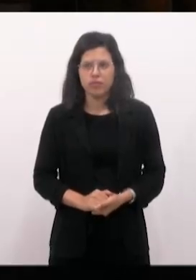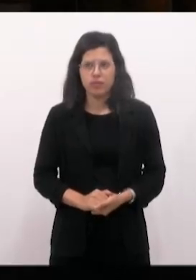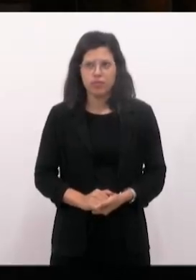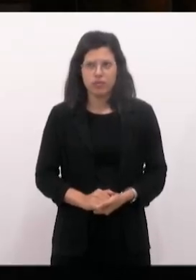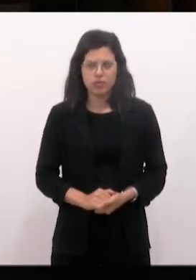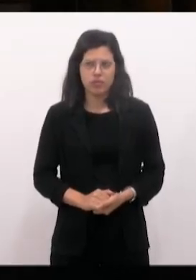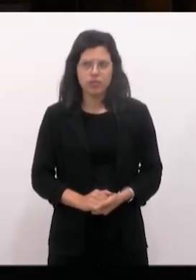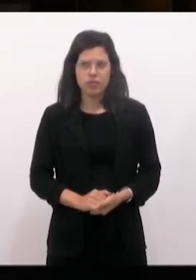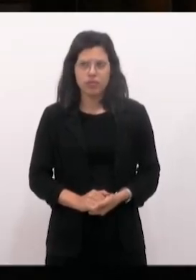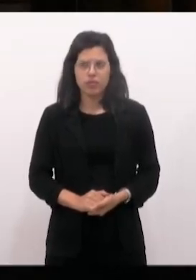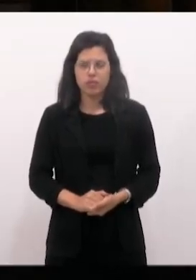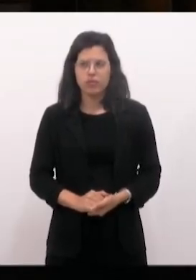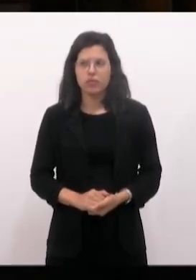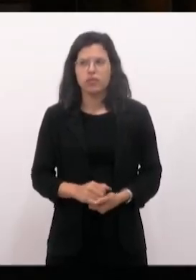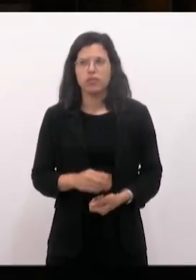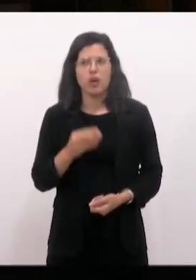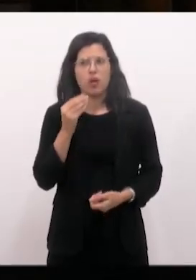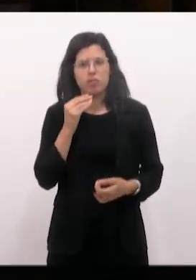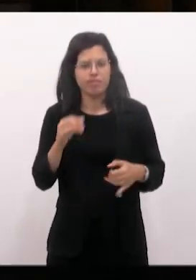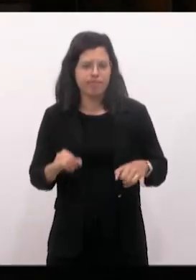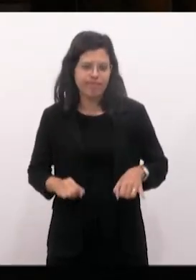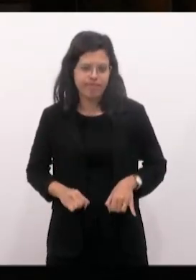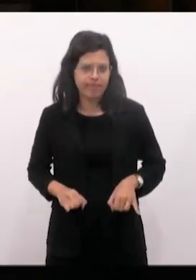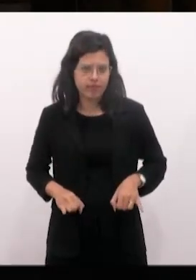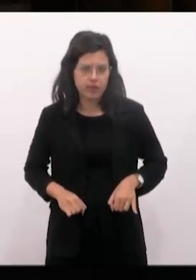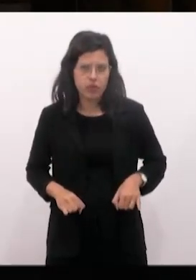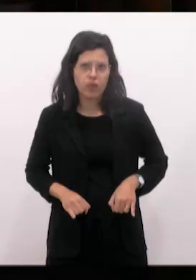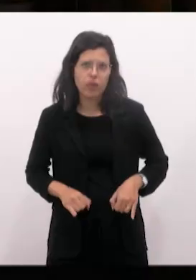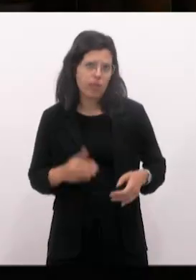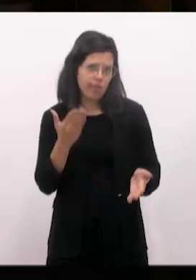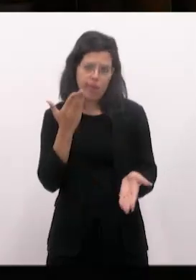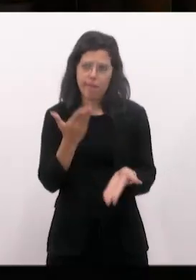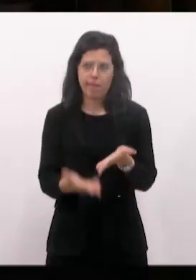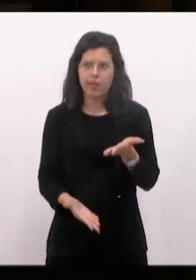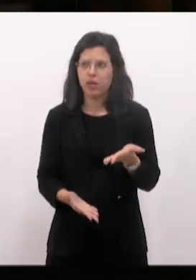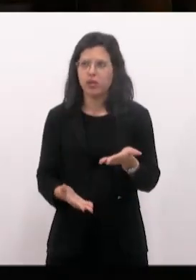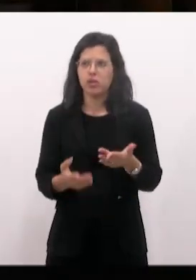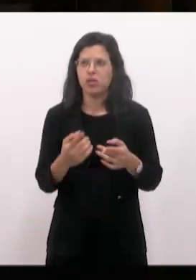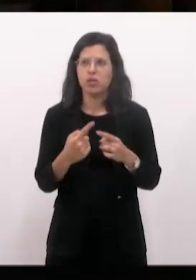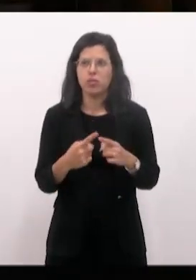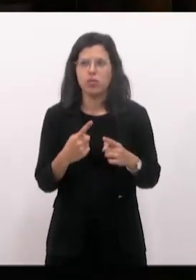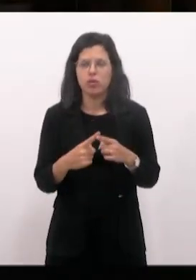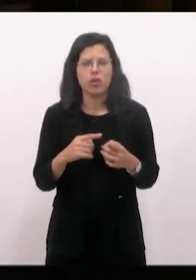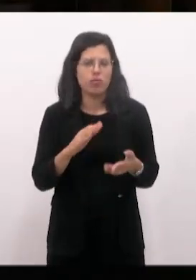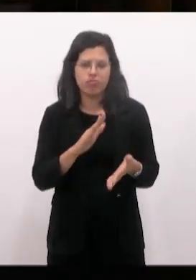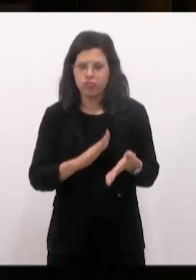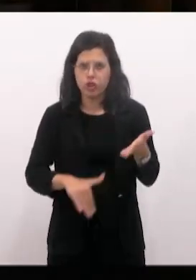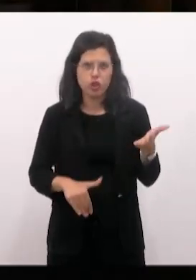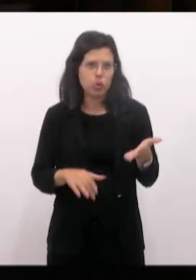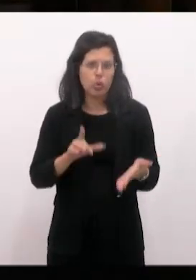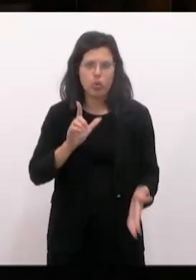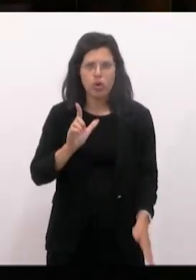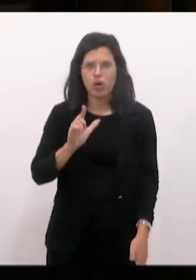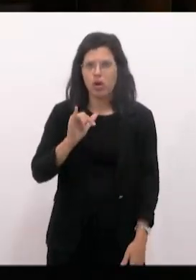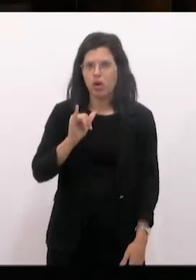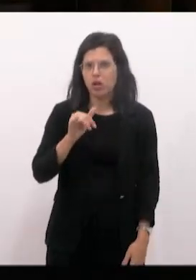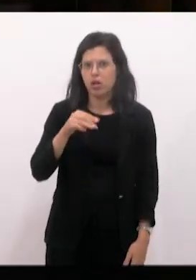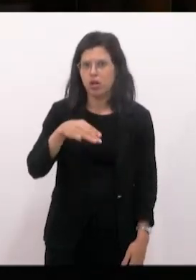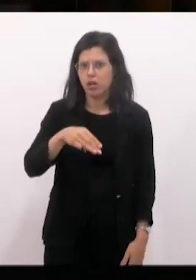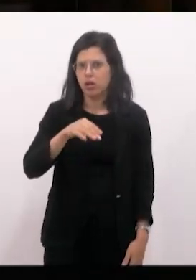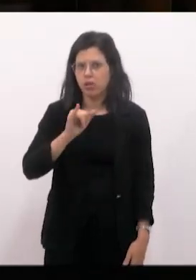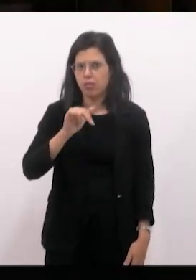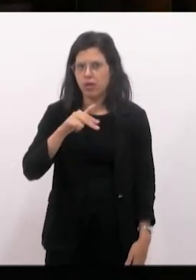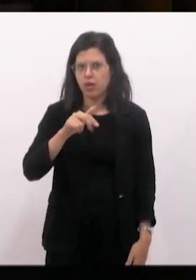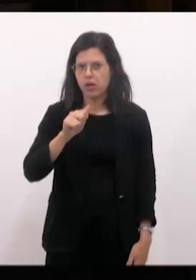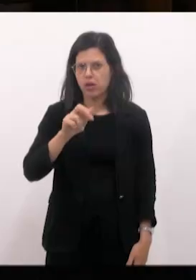que sofremos um baque, sofremos uma derrota porque caiu a liminar. Ela foi